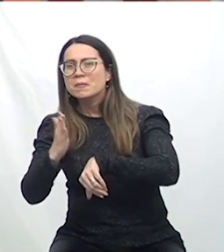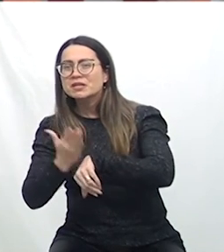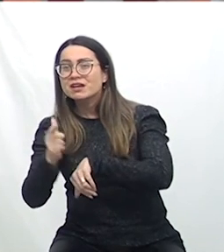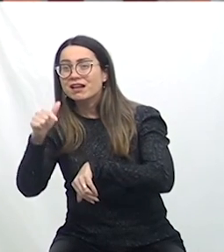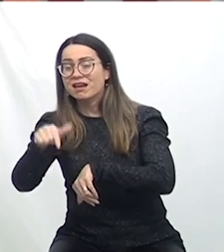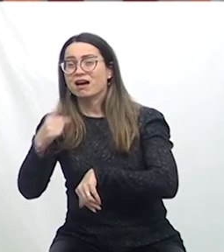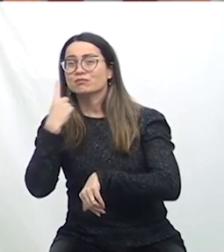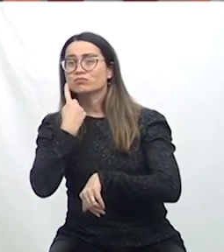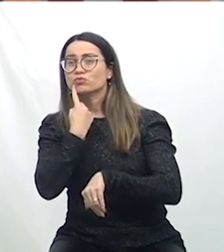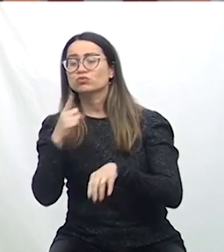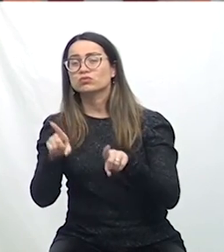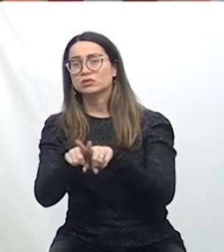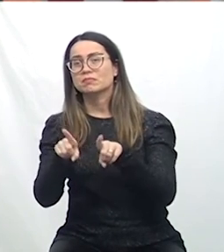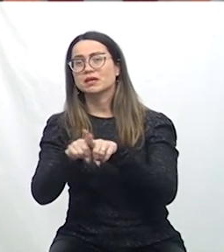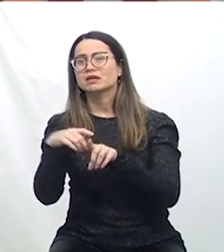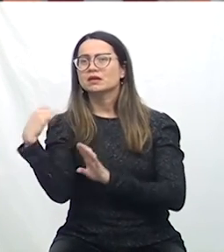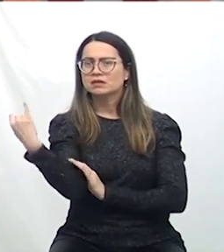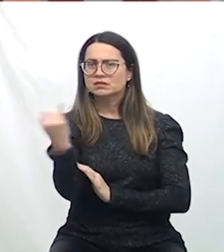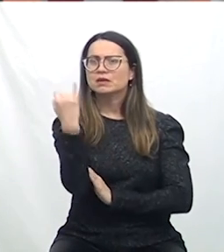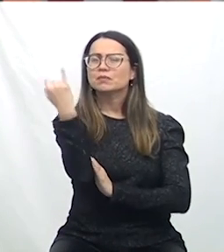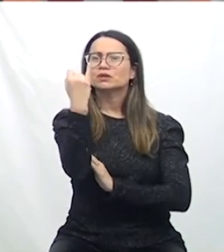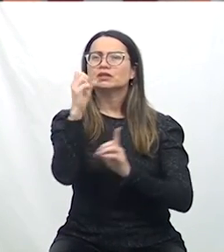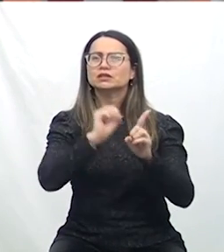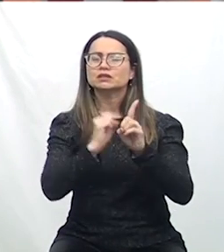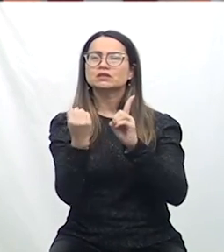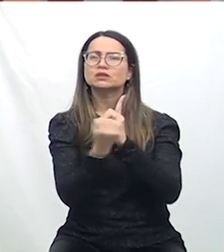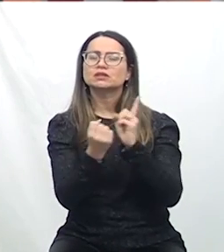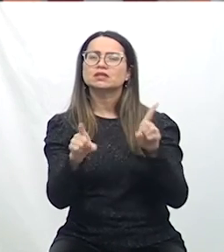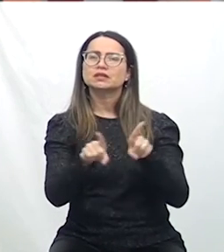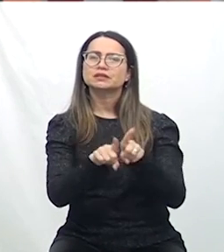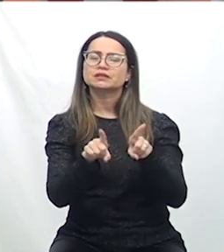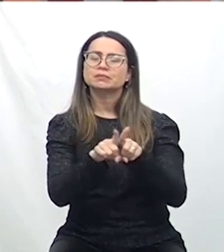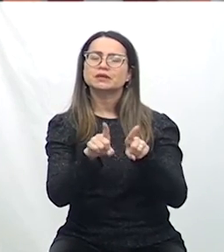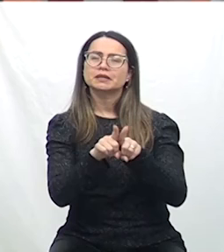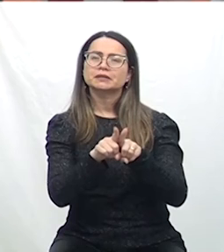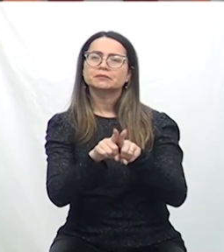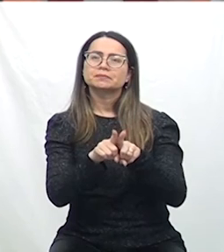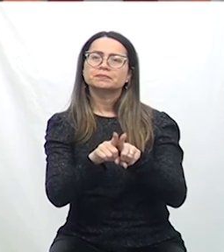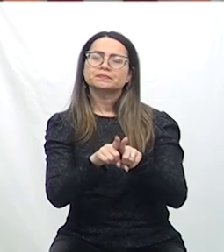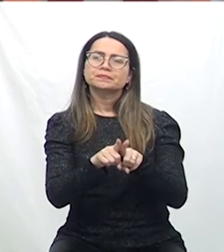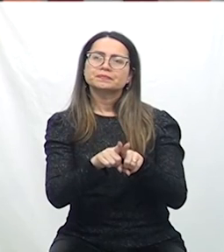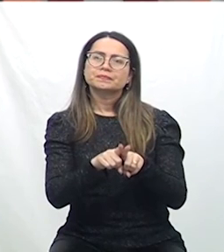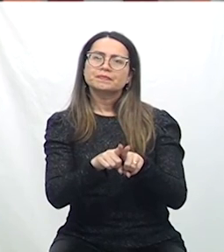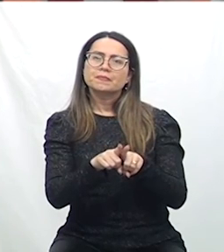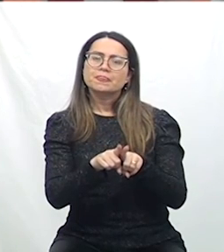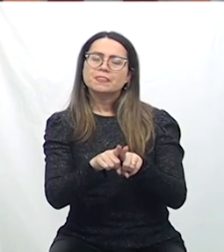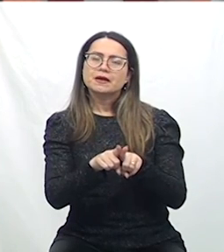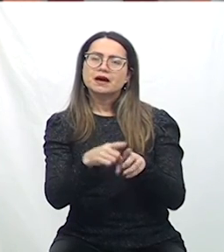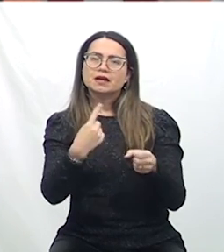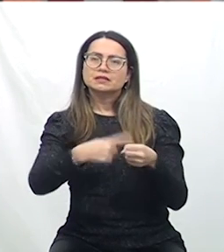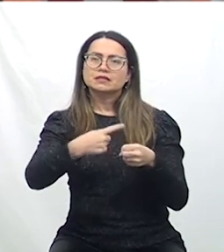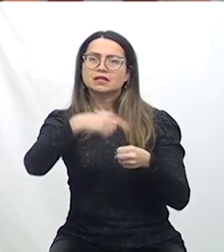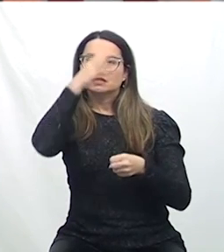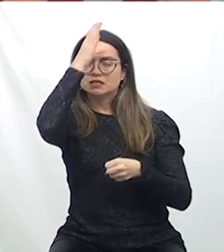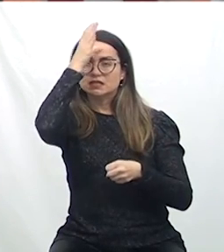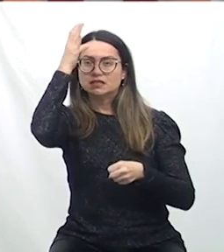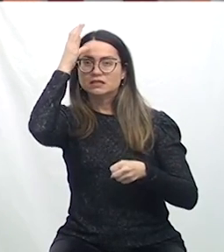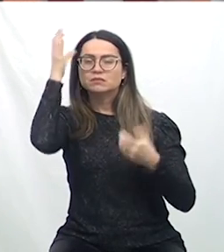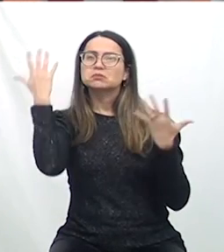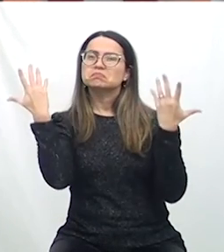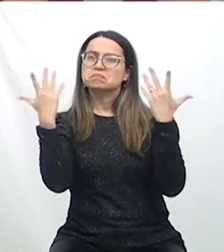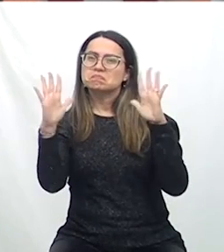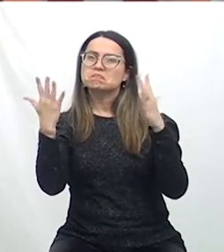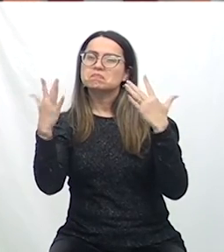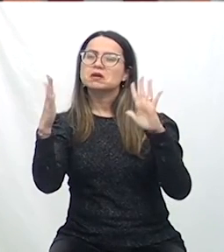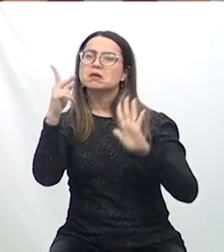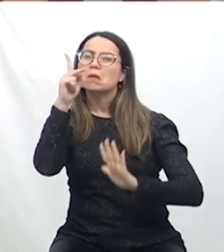e isso é importante. A nossa sociedade, a nossa Criciúma está de parabéns por aprovar um projeto